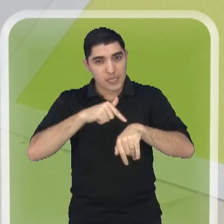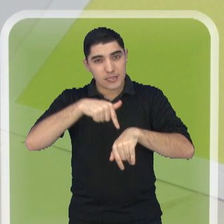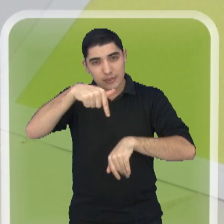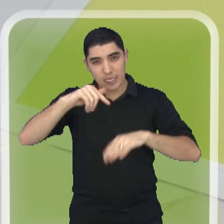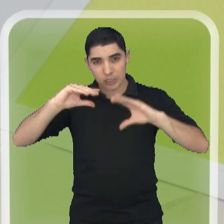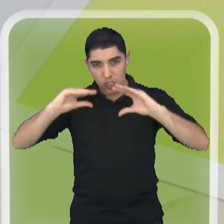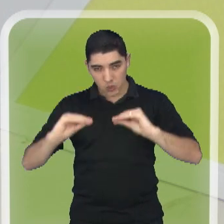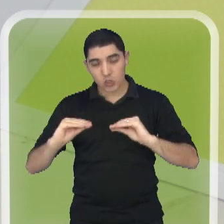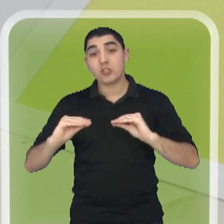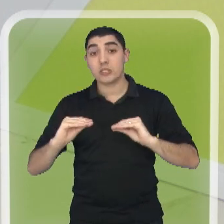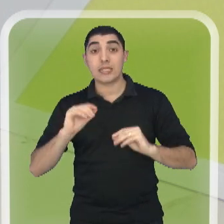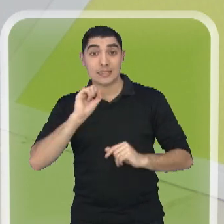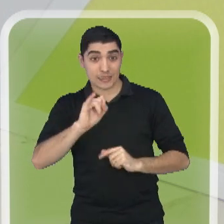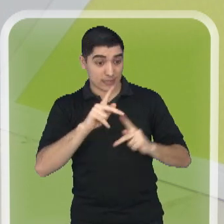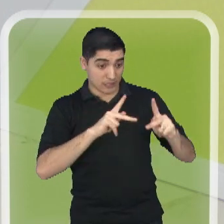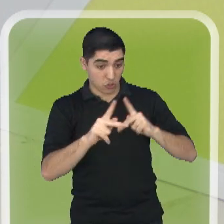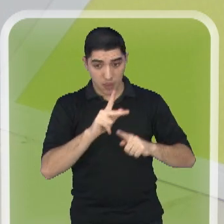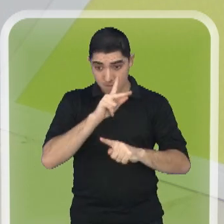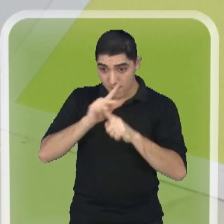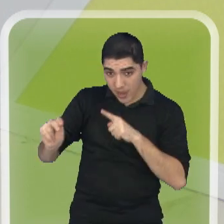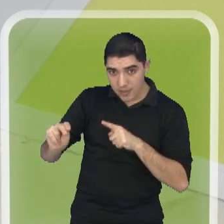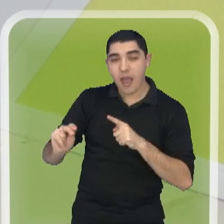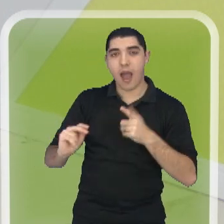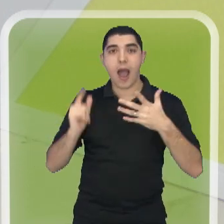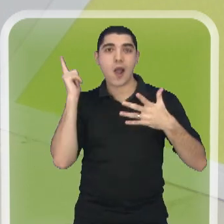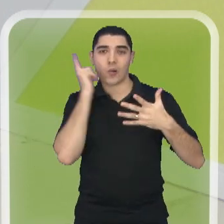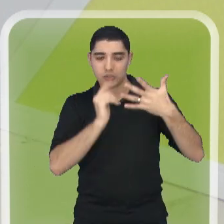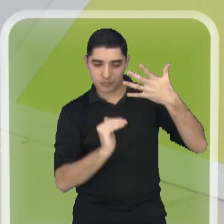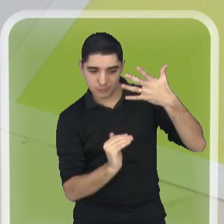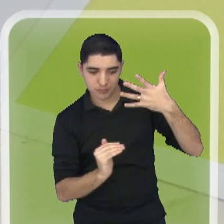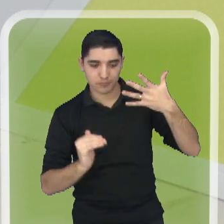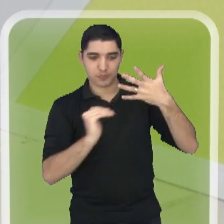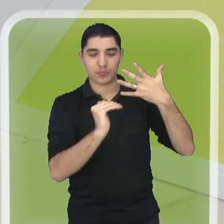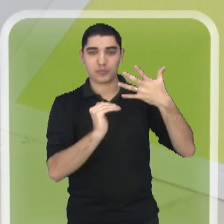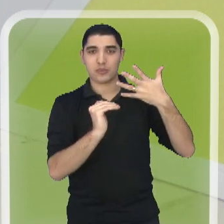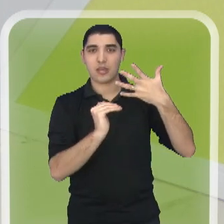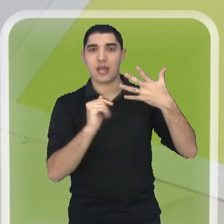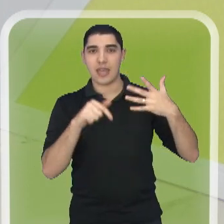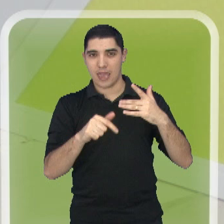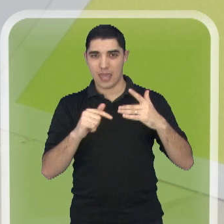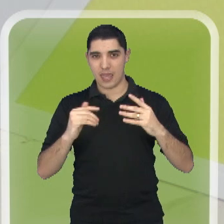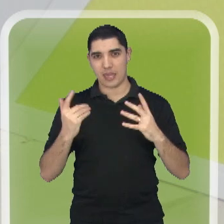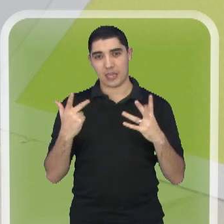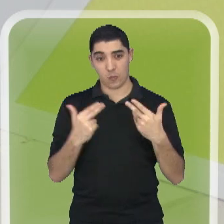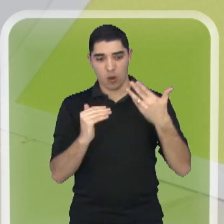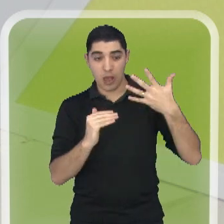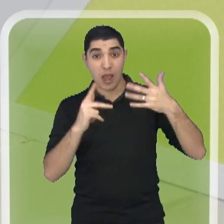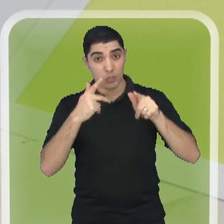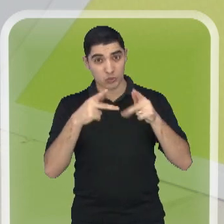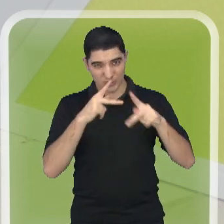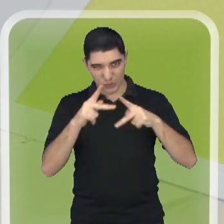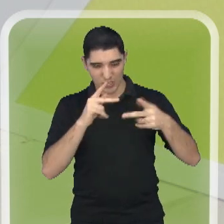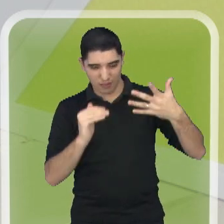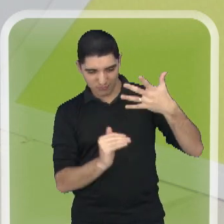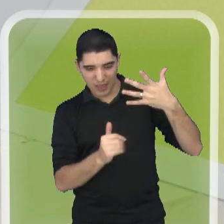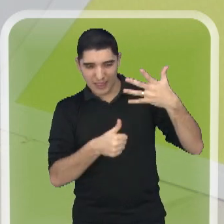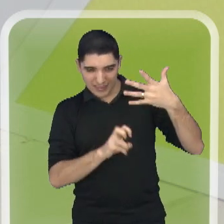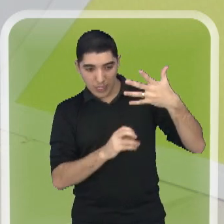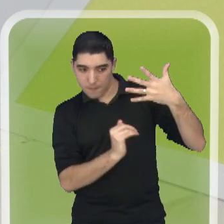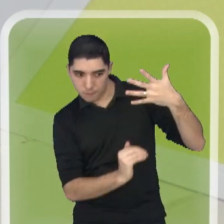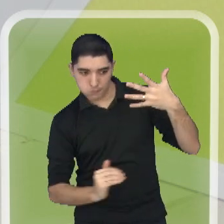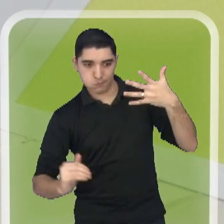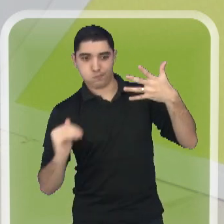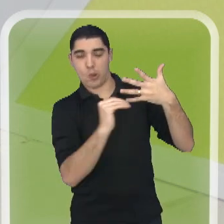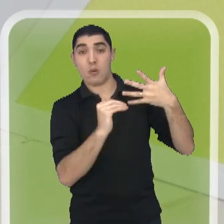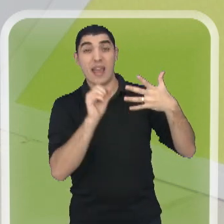noite. Uma vitória do São José iguala em termos de ponto com a equipe de Jaraguá e dá um salto grande na tabela de classificação.